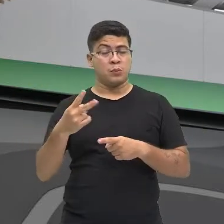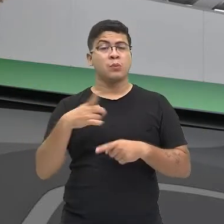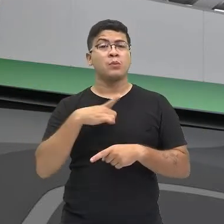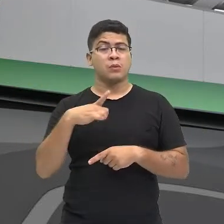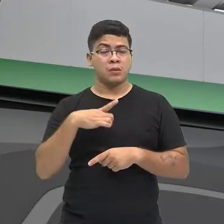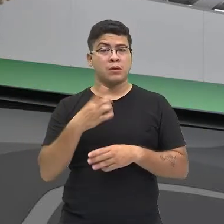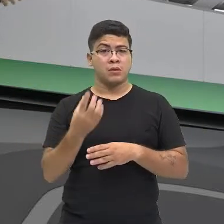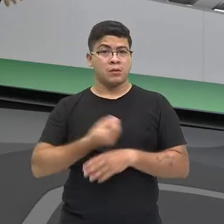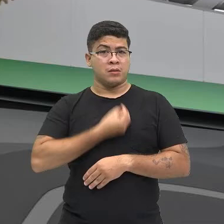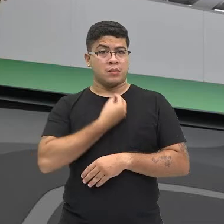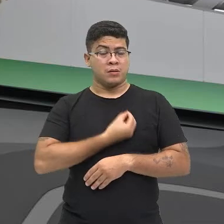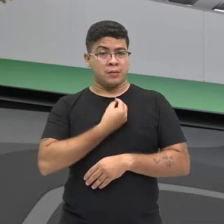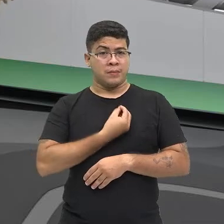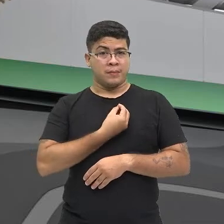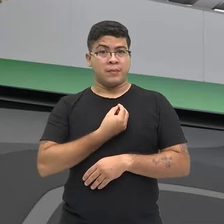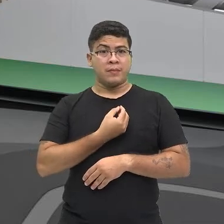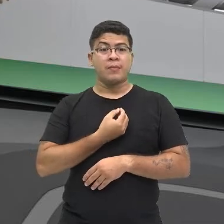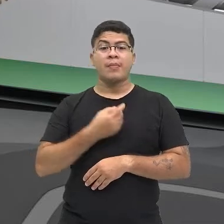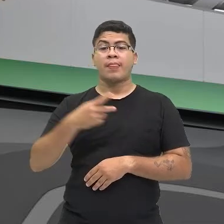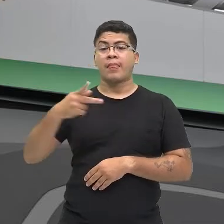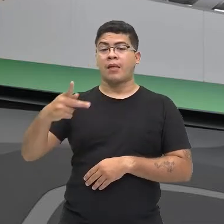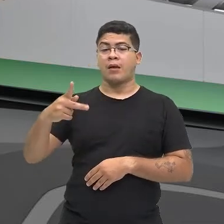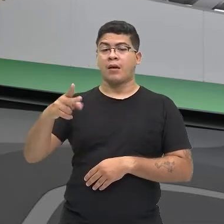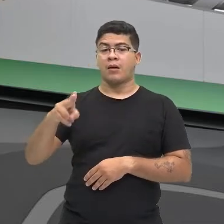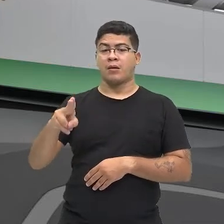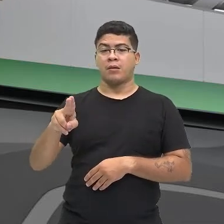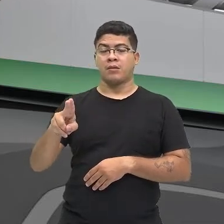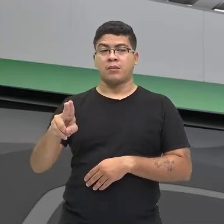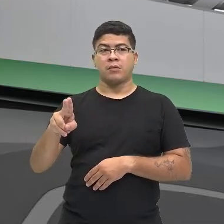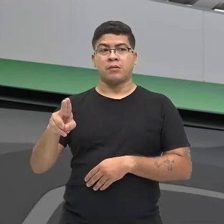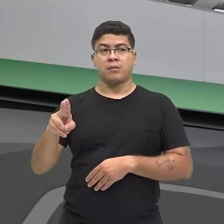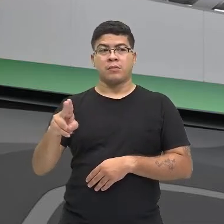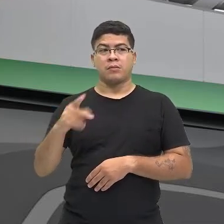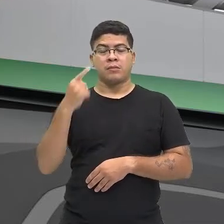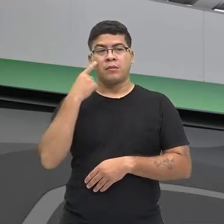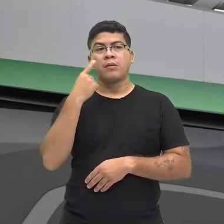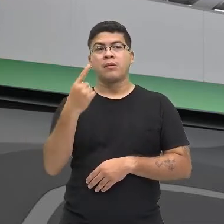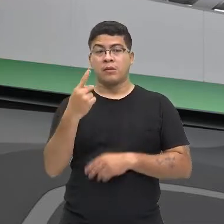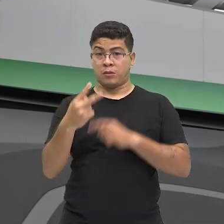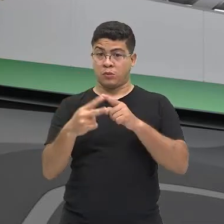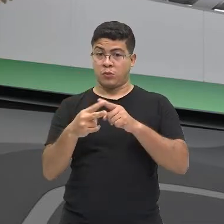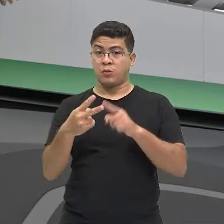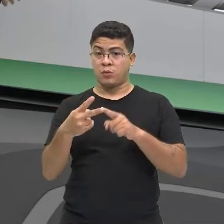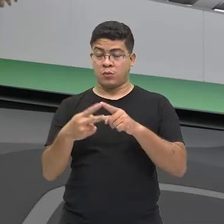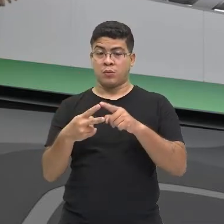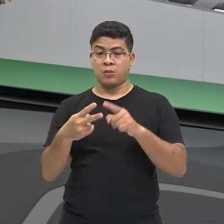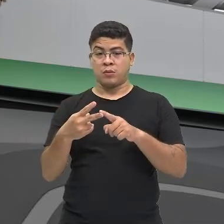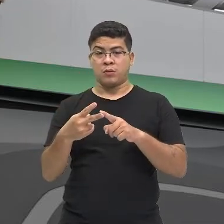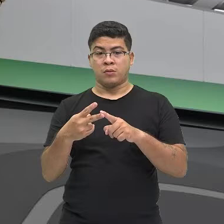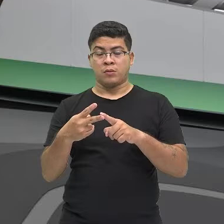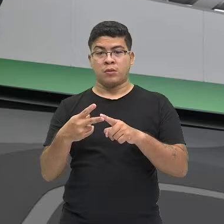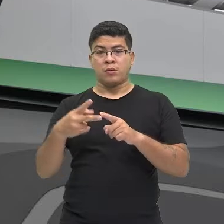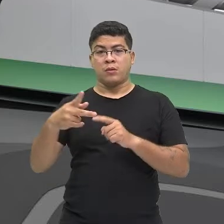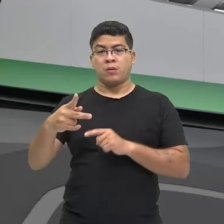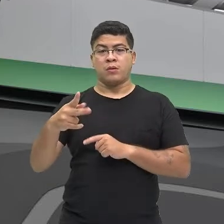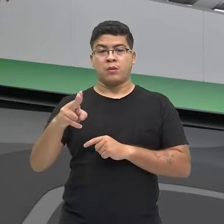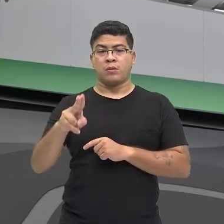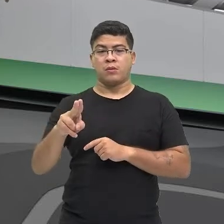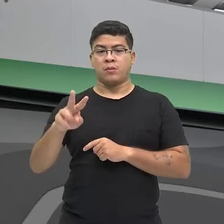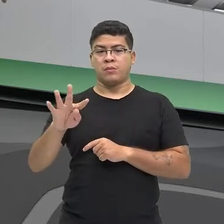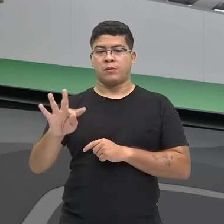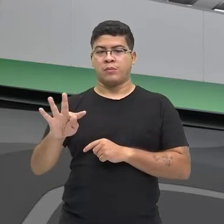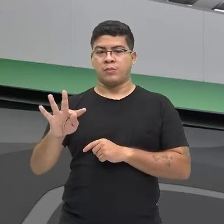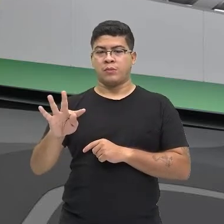aí, que é a putrescina e a cadaverina, que nós temos aqui na nossa próxima